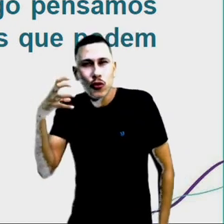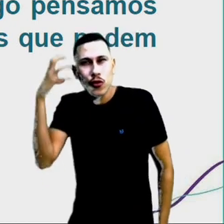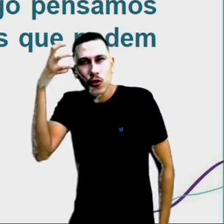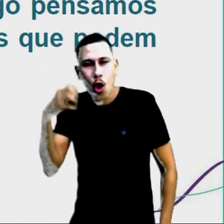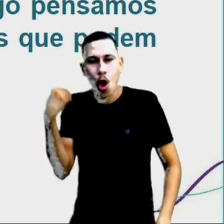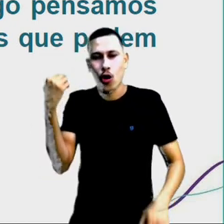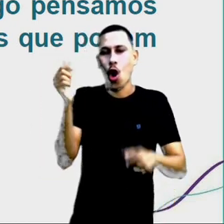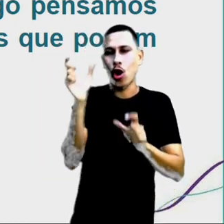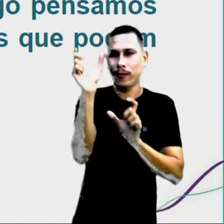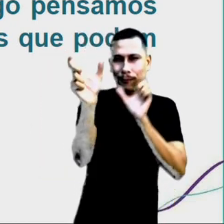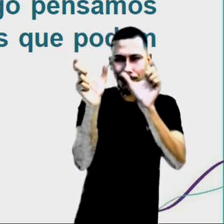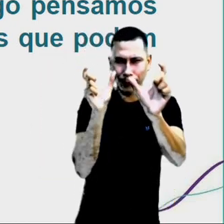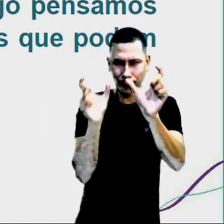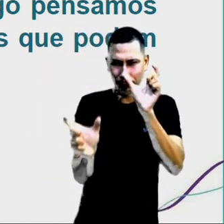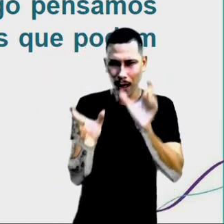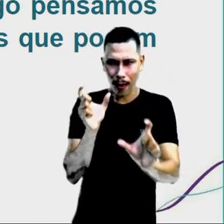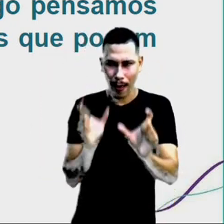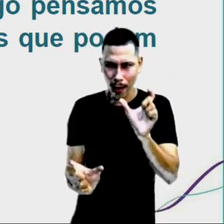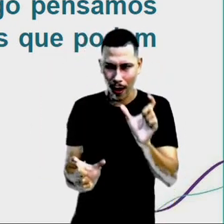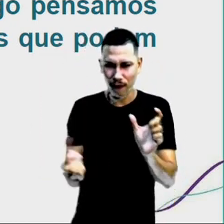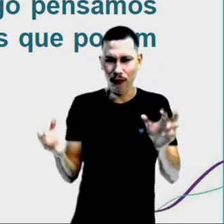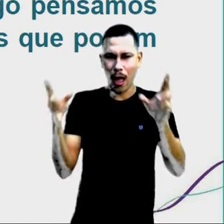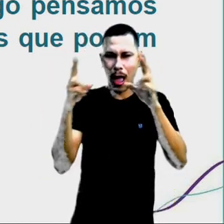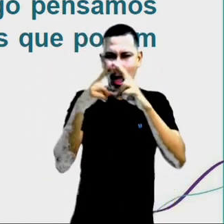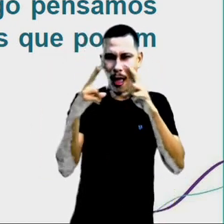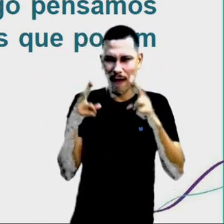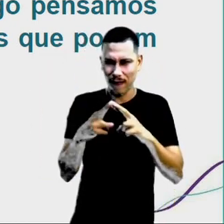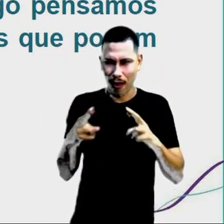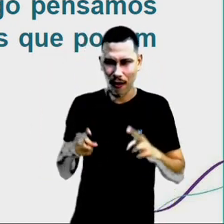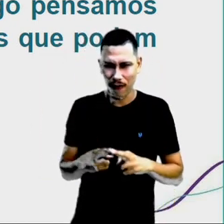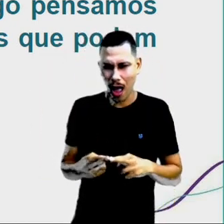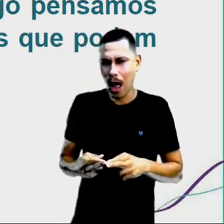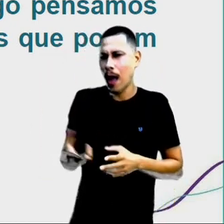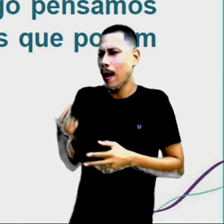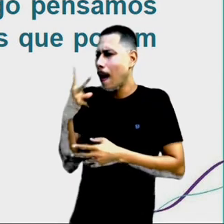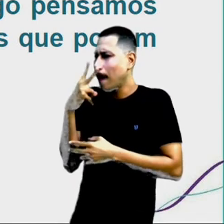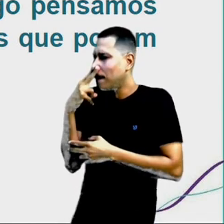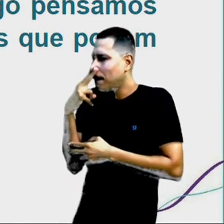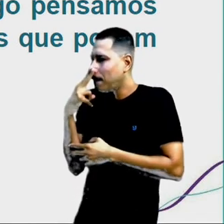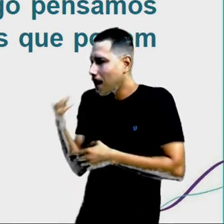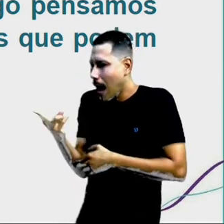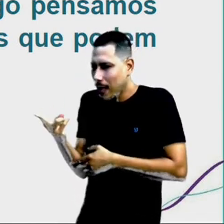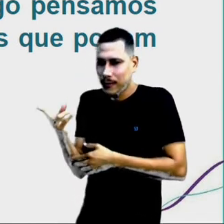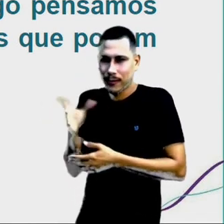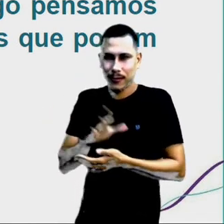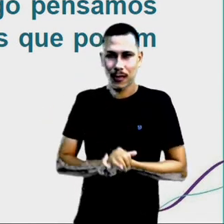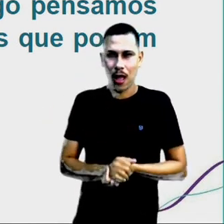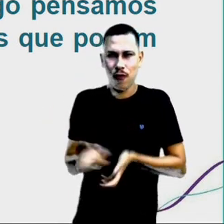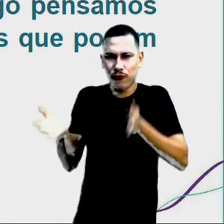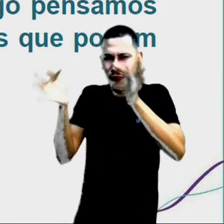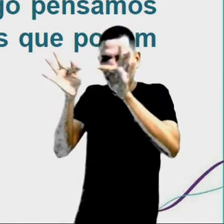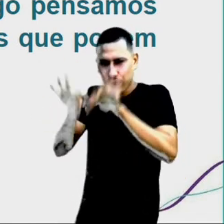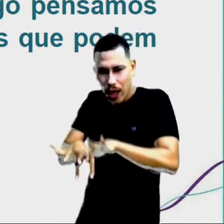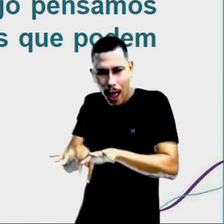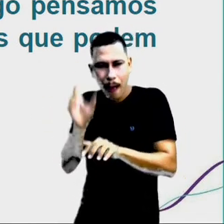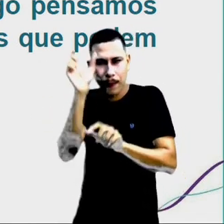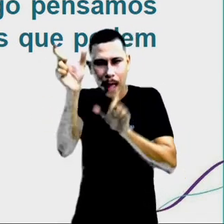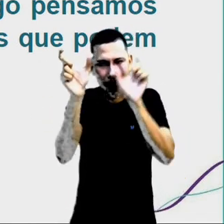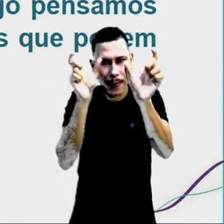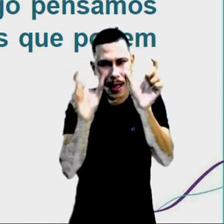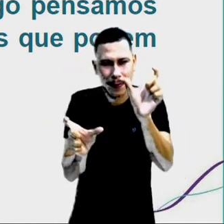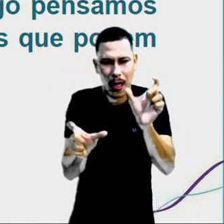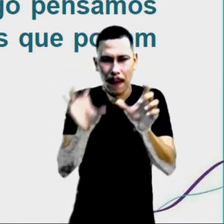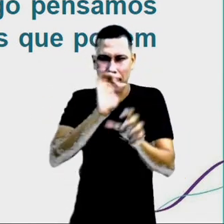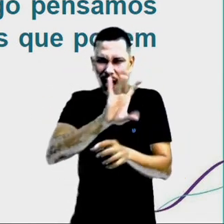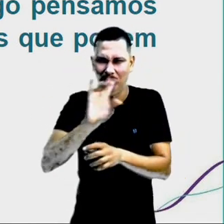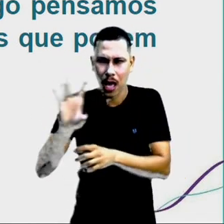semelhantes, geralmente na sílaba final das palavras. Assim, quando pensamos no